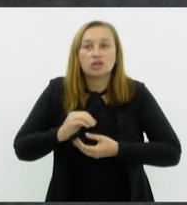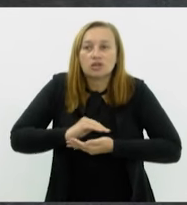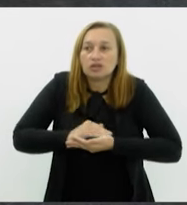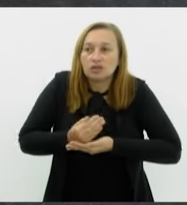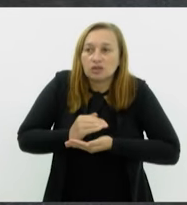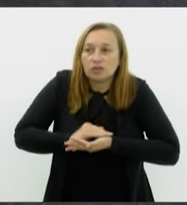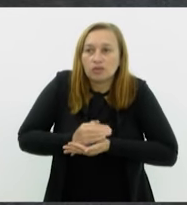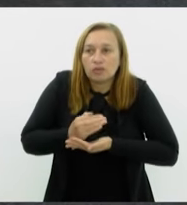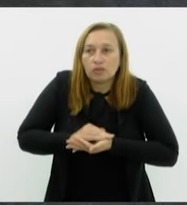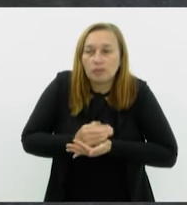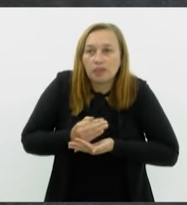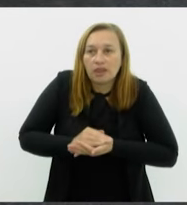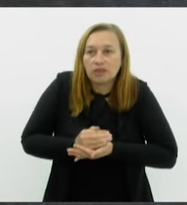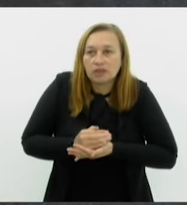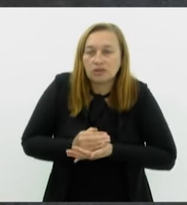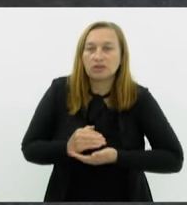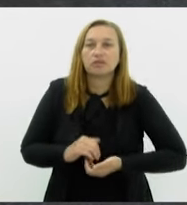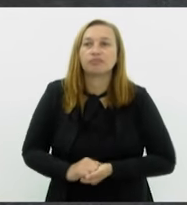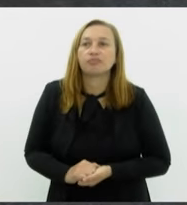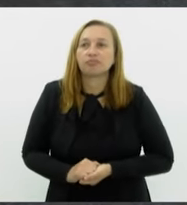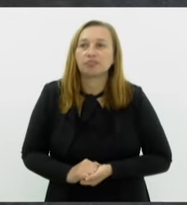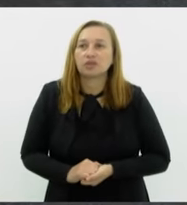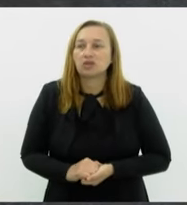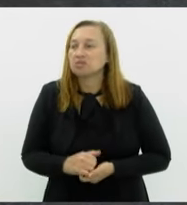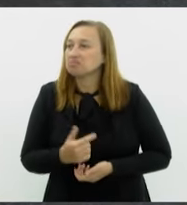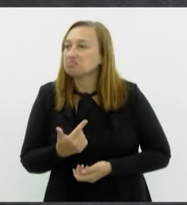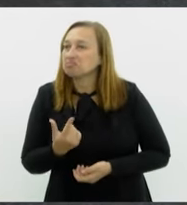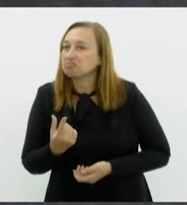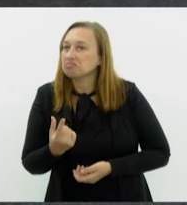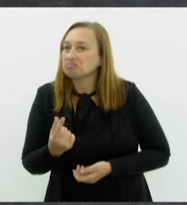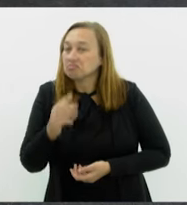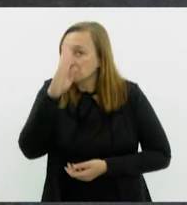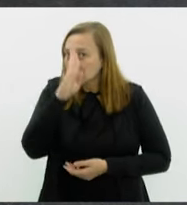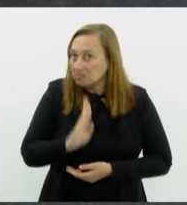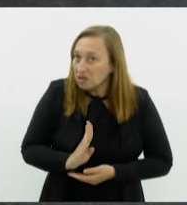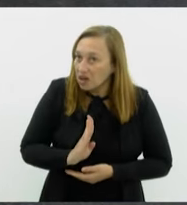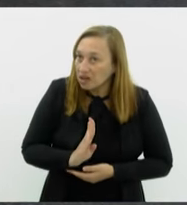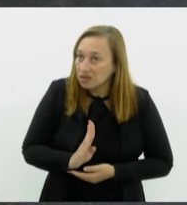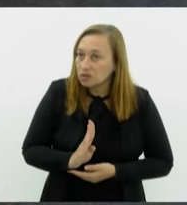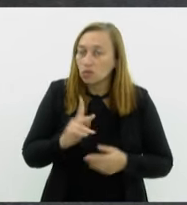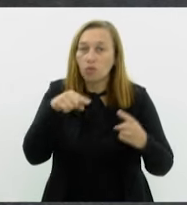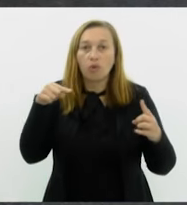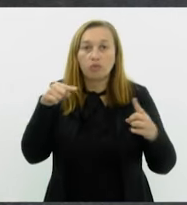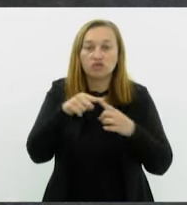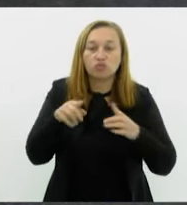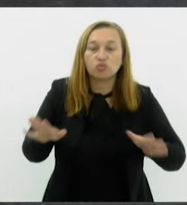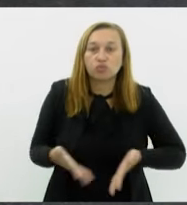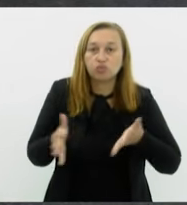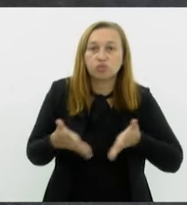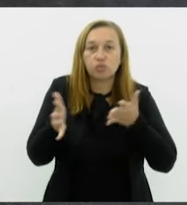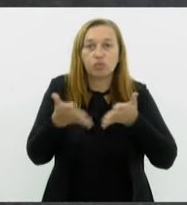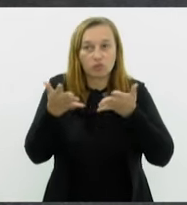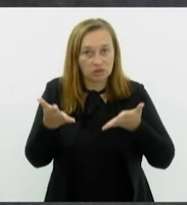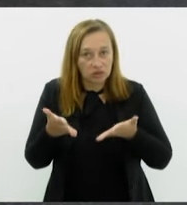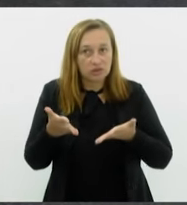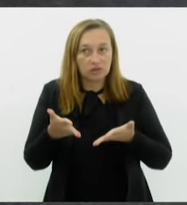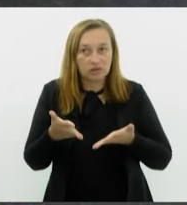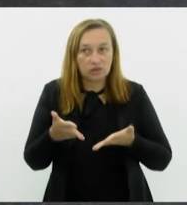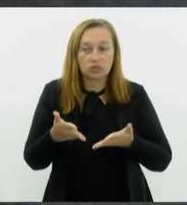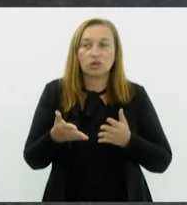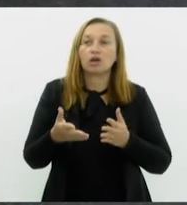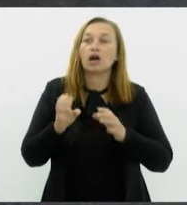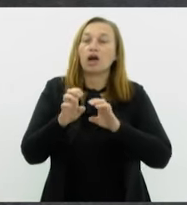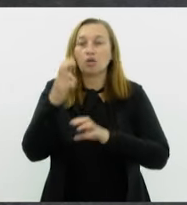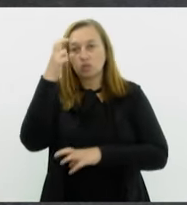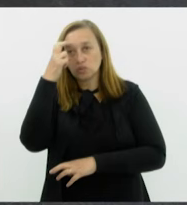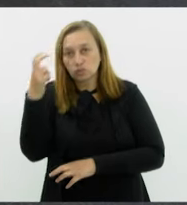Ostras, sendo uma organização sem fins lucrativos, que objetiva estimular e descentralizar a